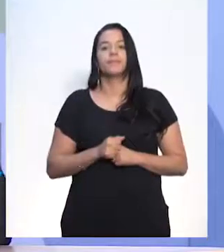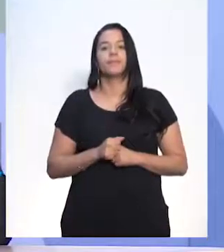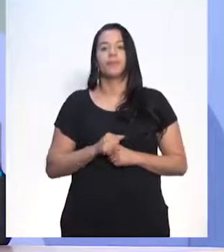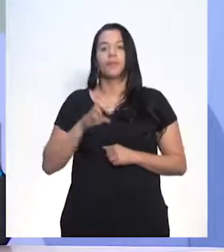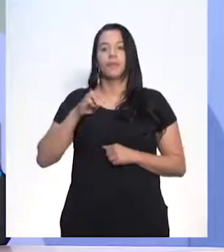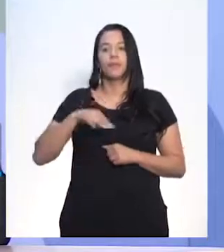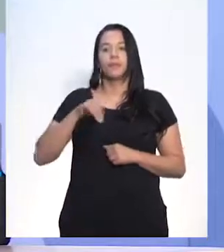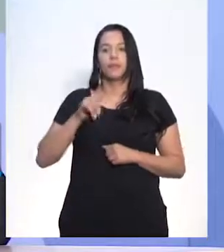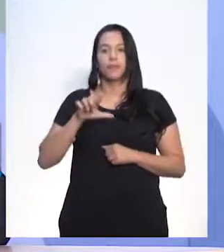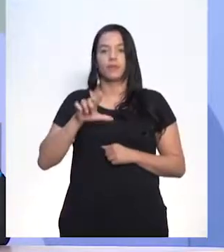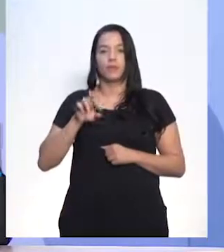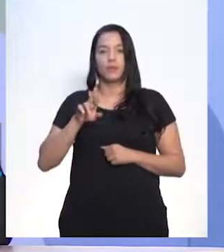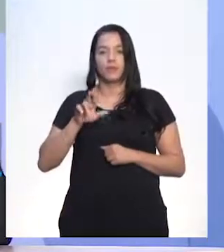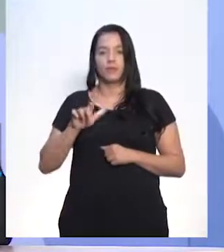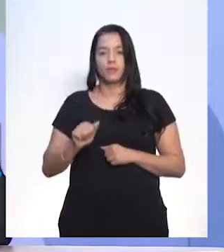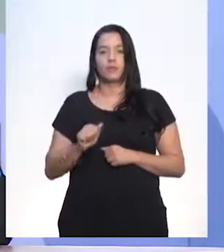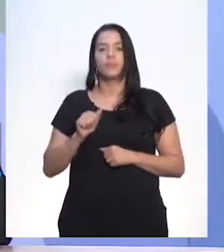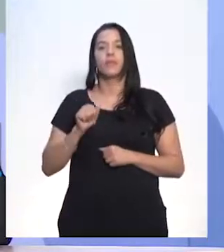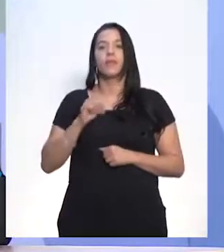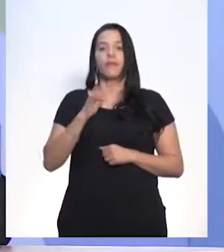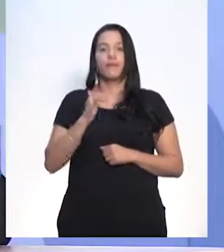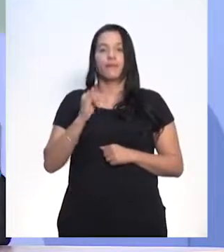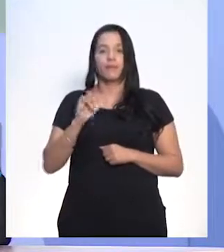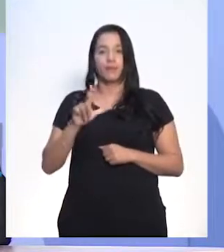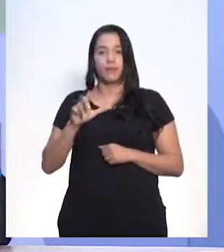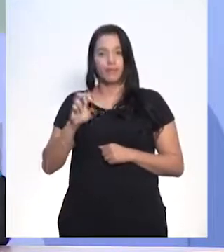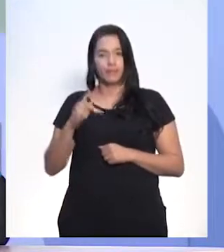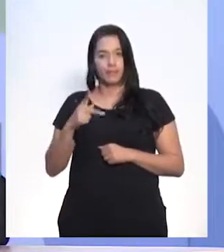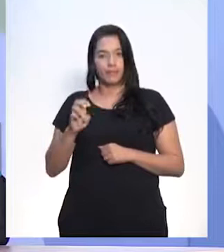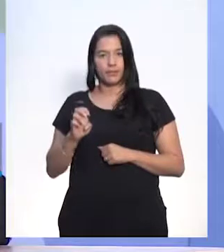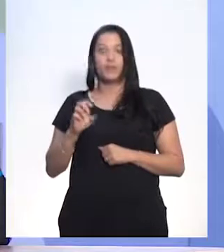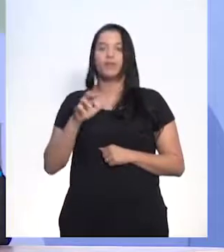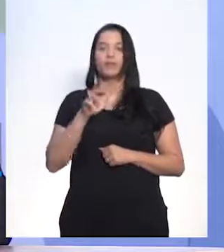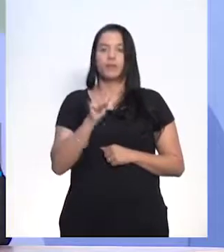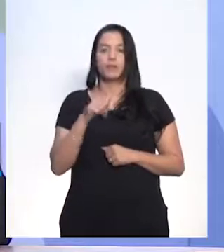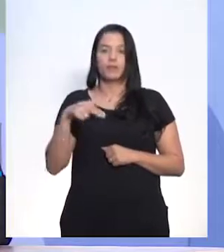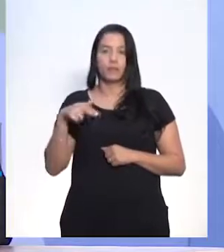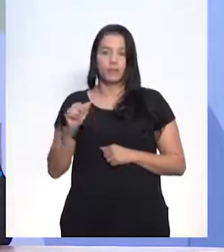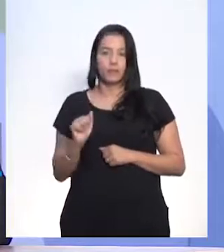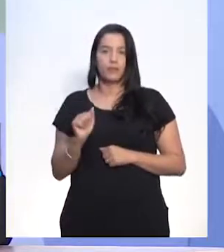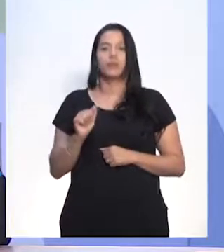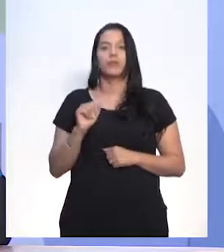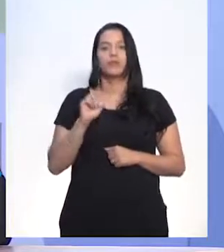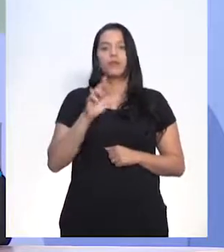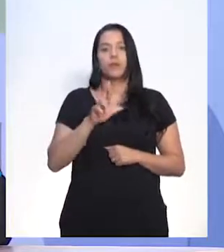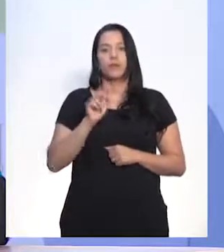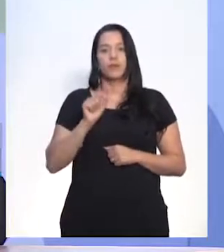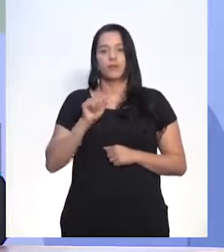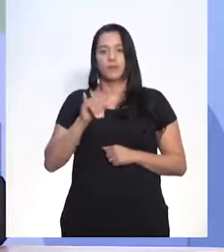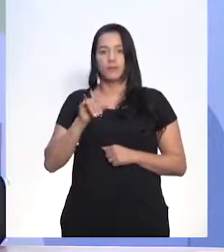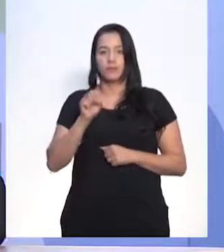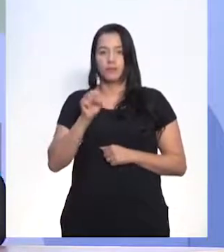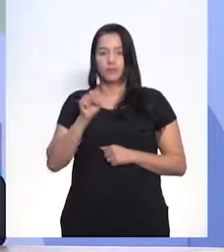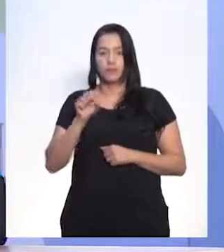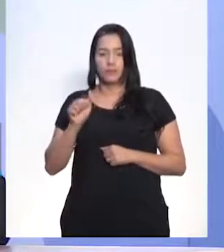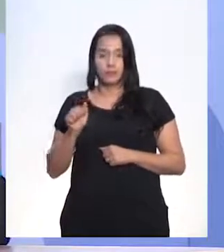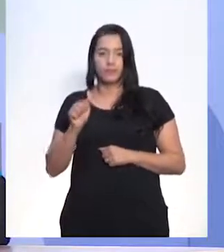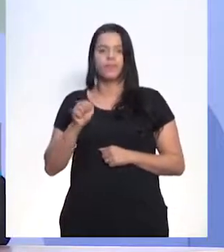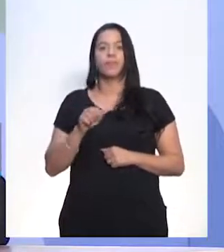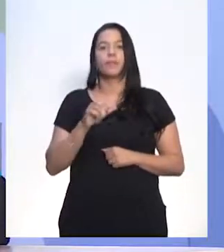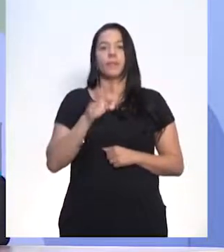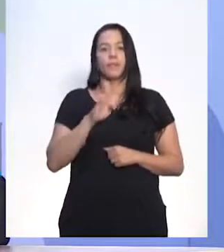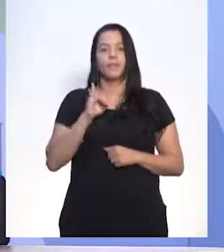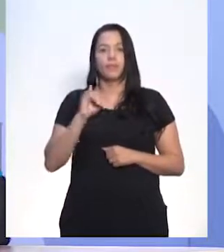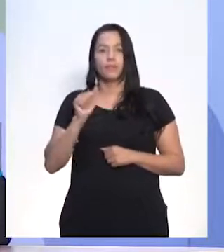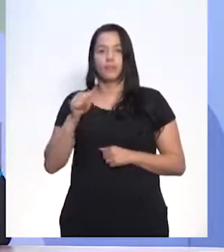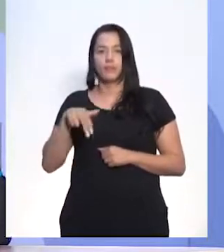Claudineia. Vinícius, Felipe e Ana, com o professor Ricardo. Raíssa, com a professora Maria. Bianca, da professora Gláucia. Os